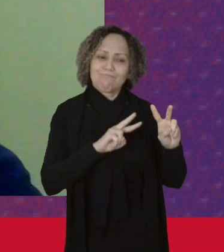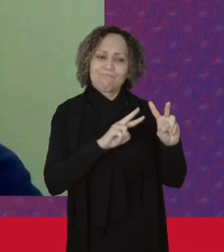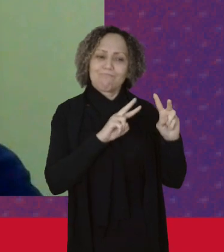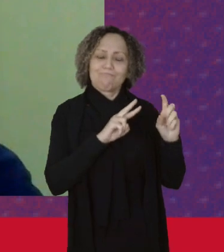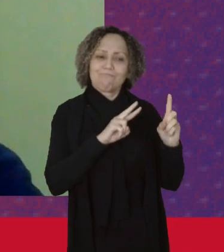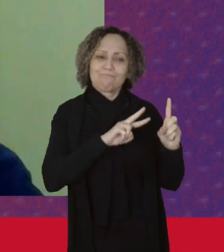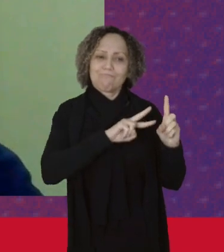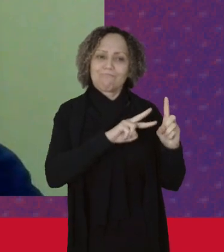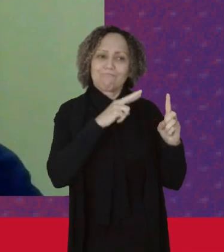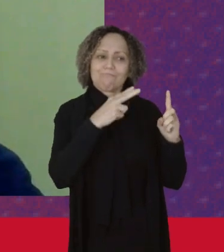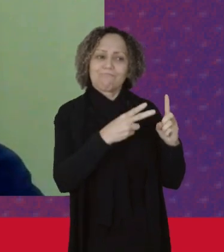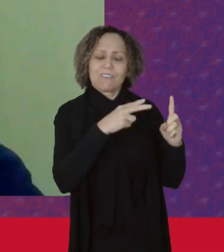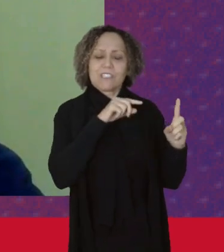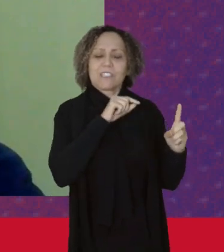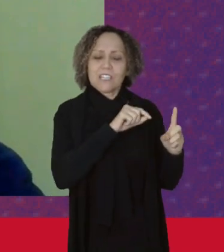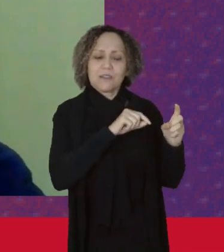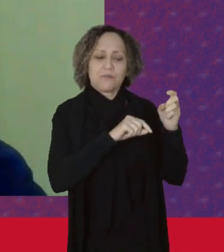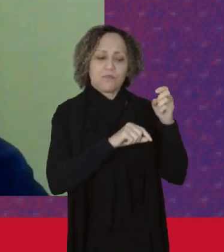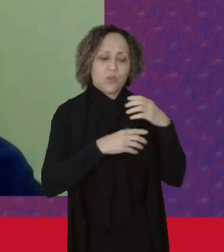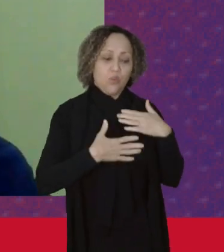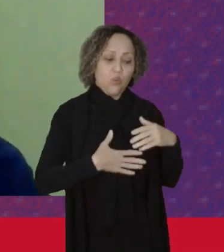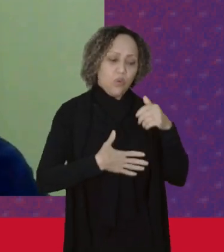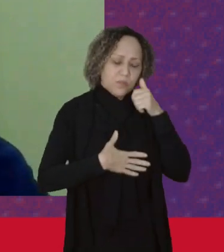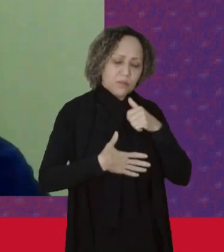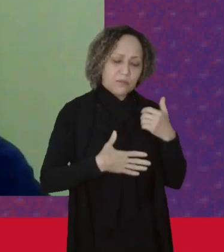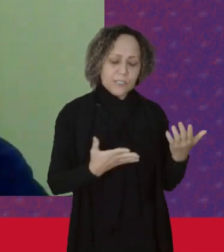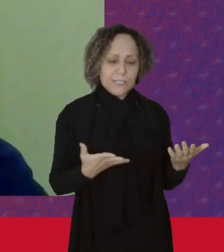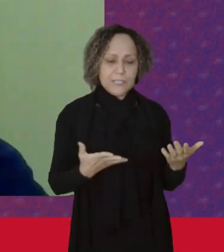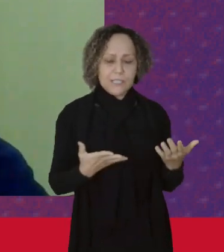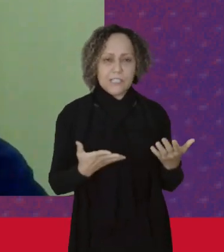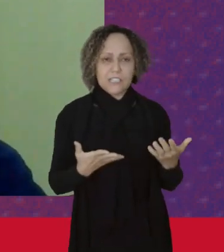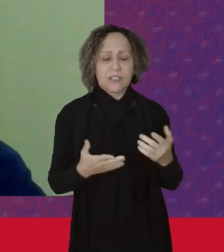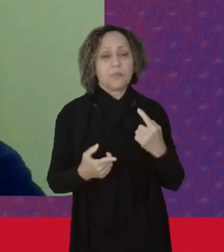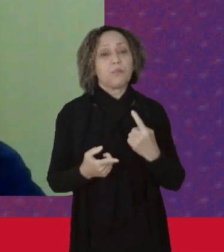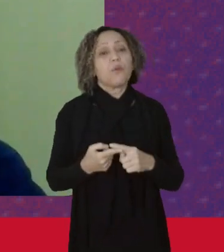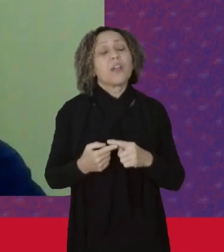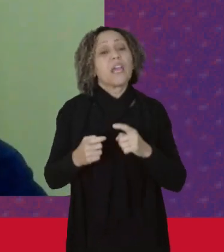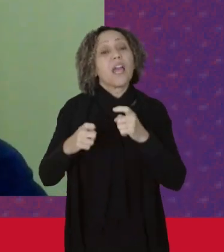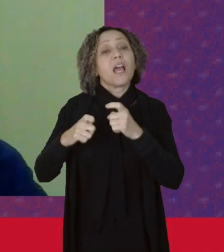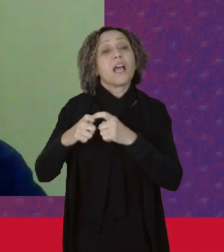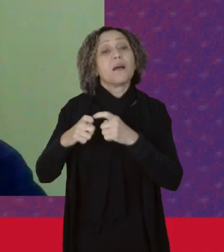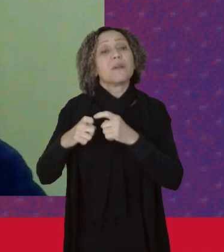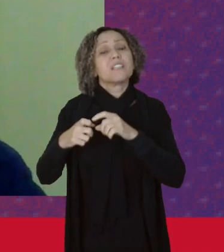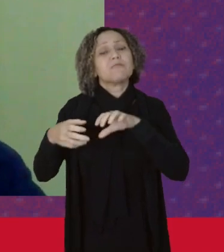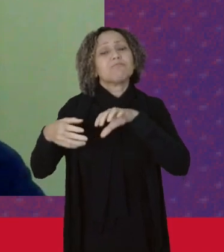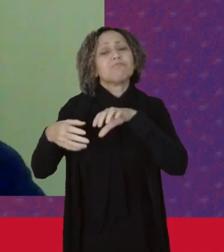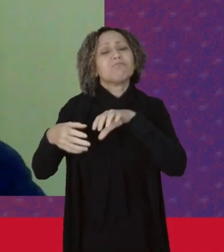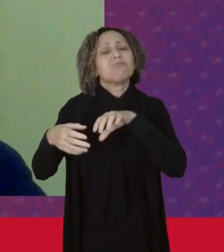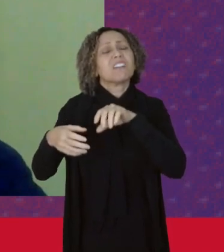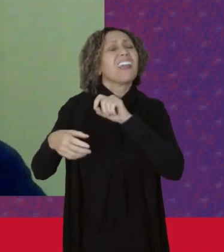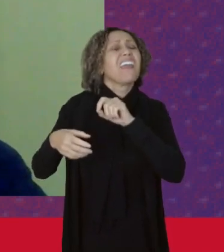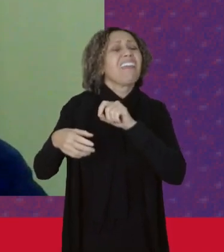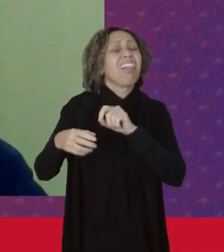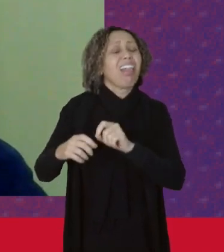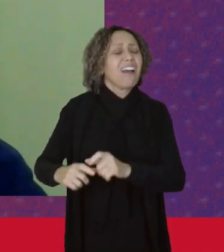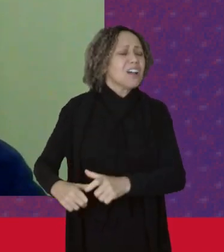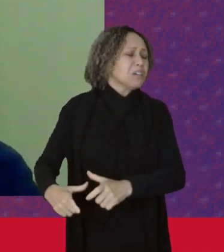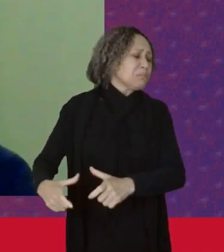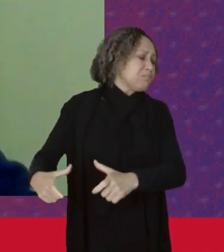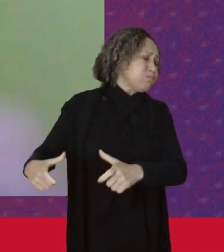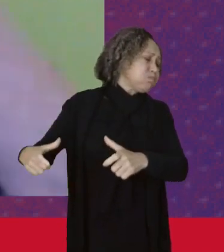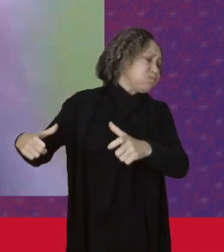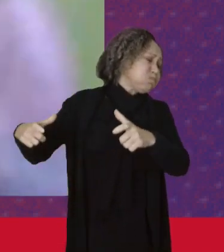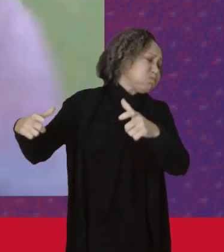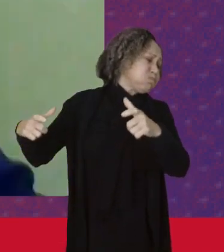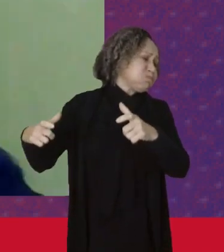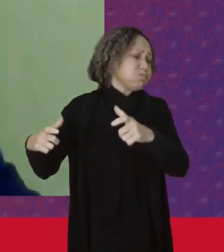sempre visualizar, né, que a medicina, majoritariamente, né, no final do